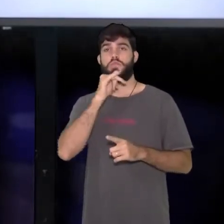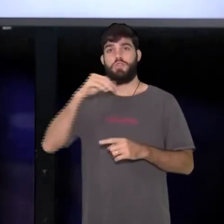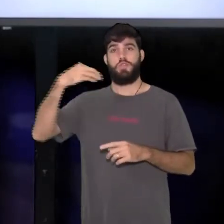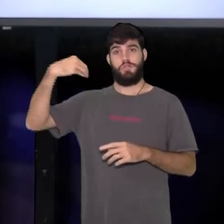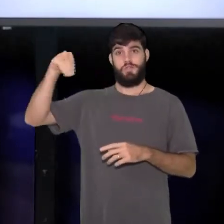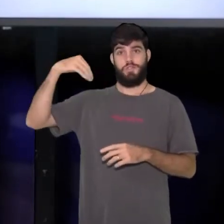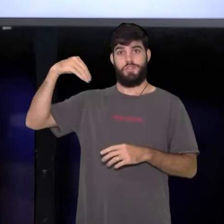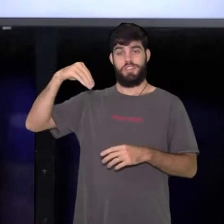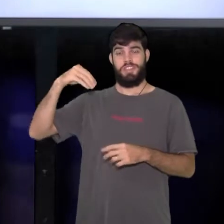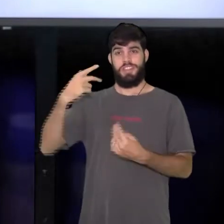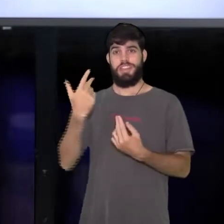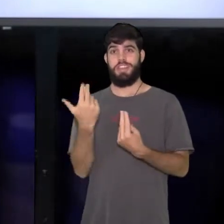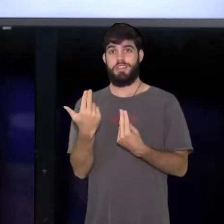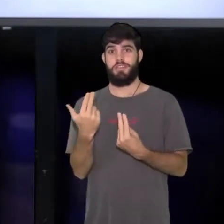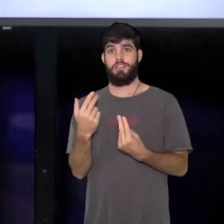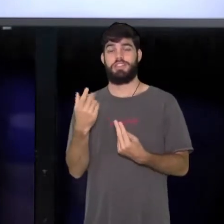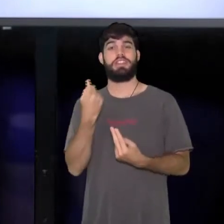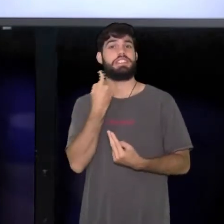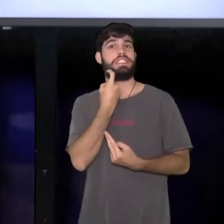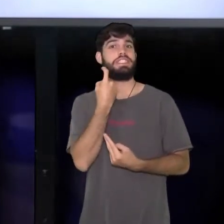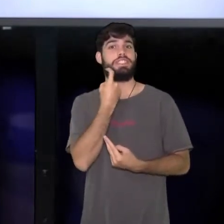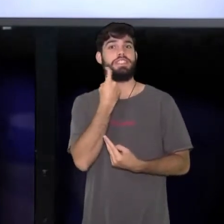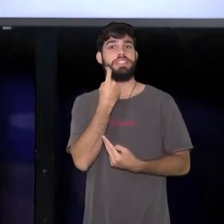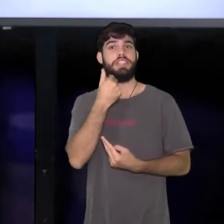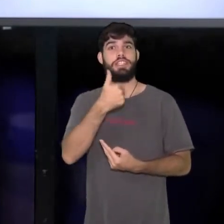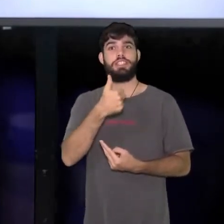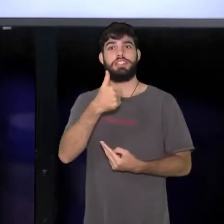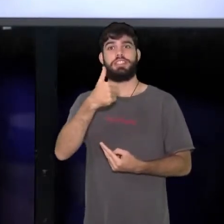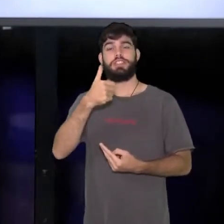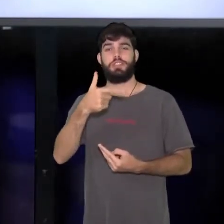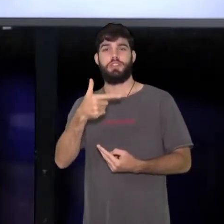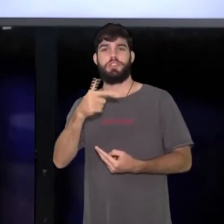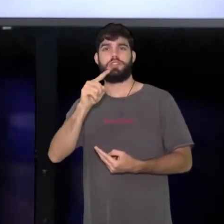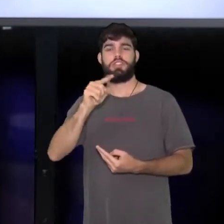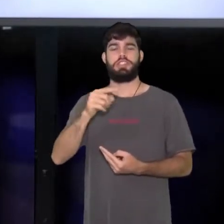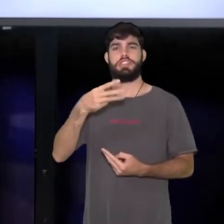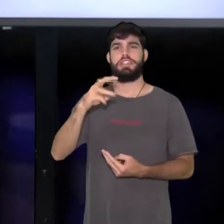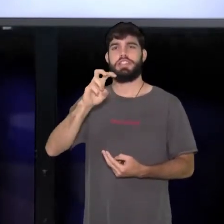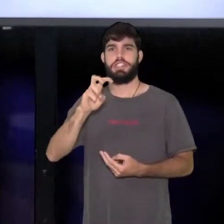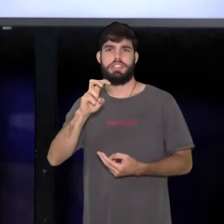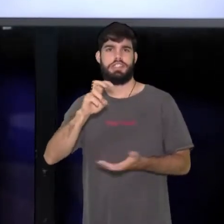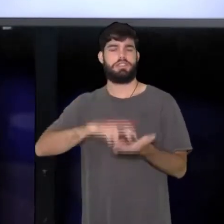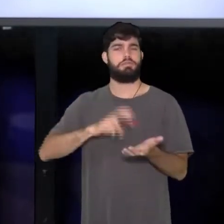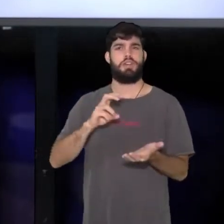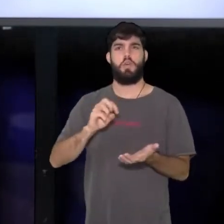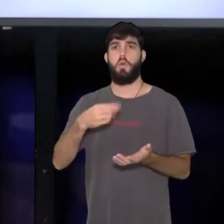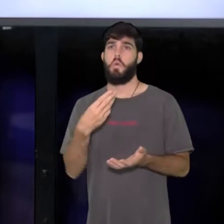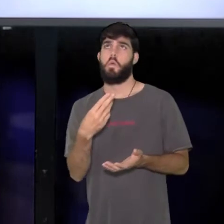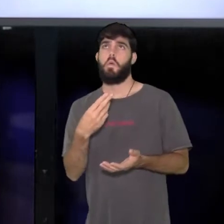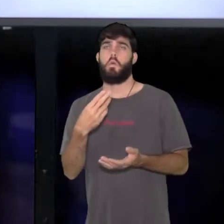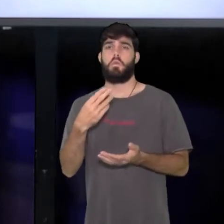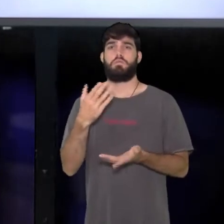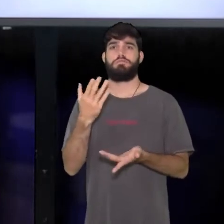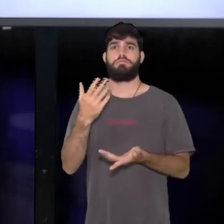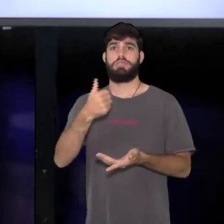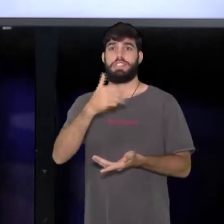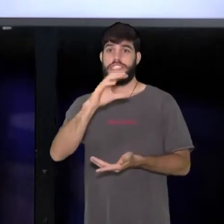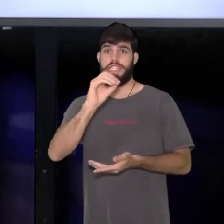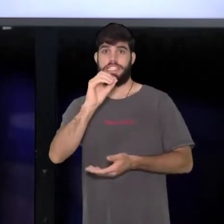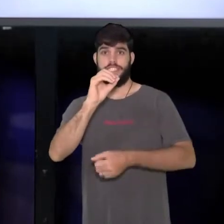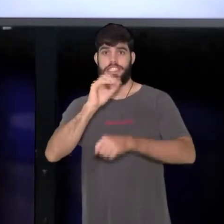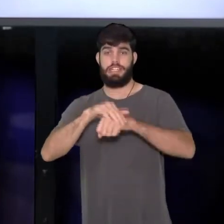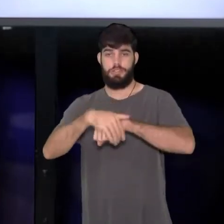sexta-feira, às 12h35 da manhã, para quem é do turno da manhã, ou às 10 da noite, para quem estuda à